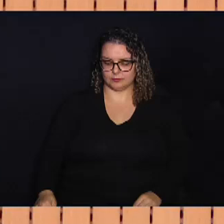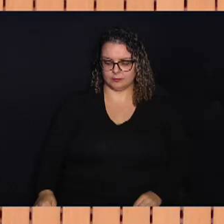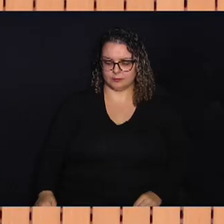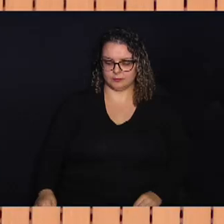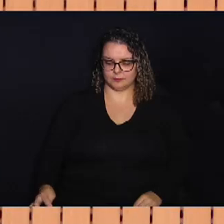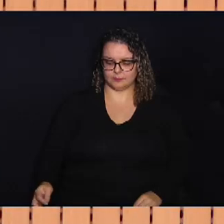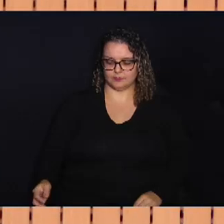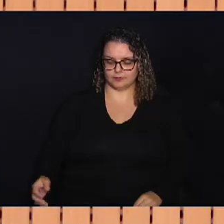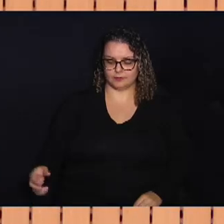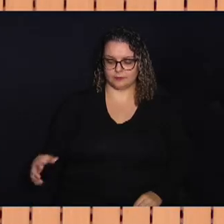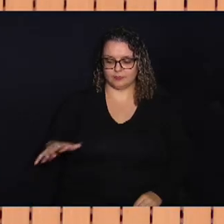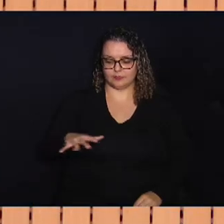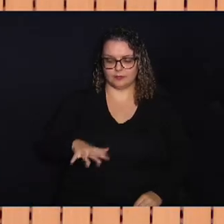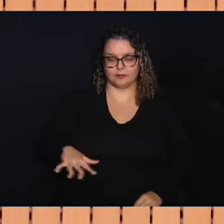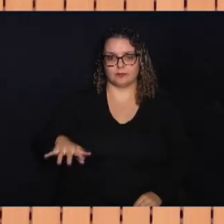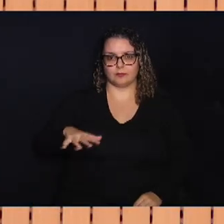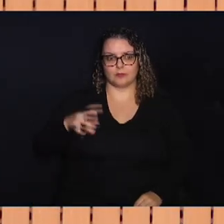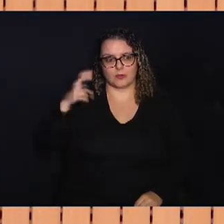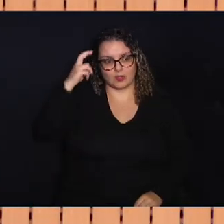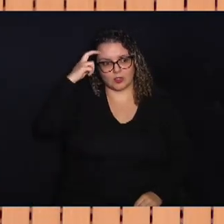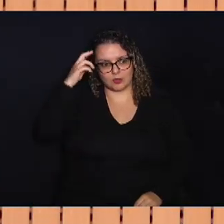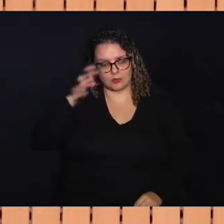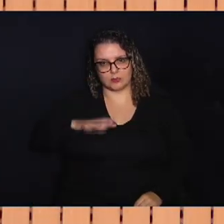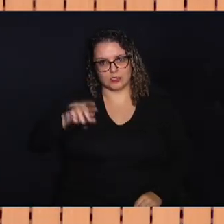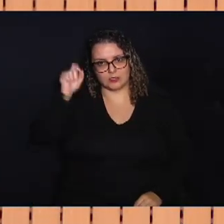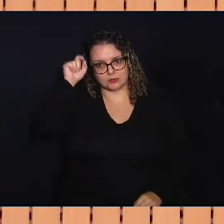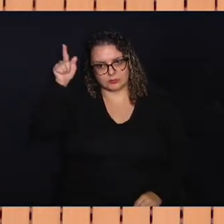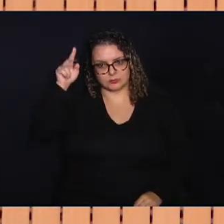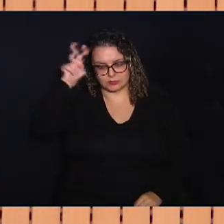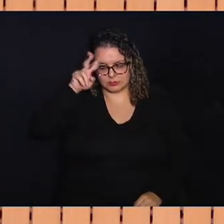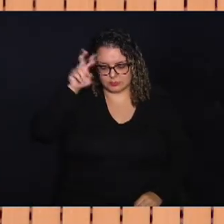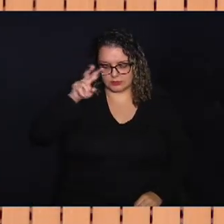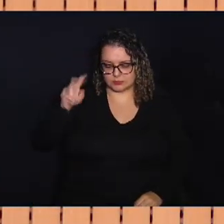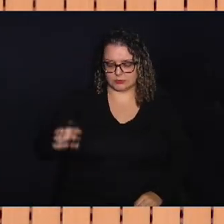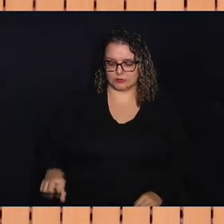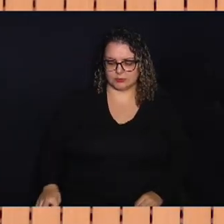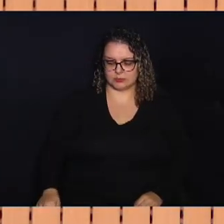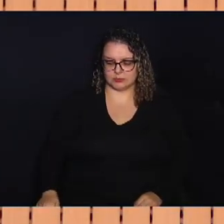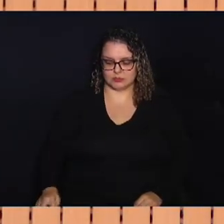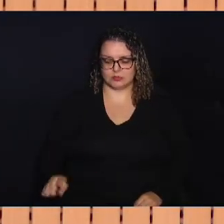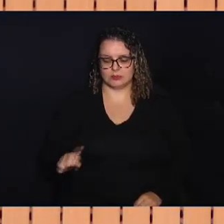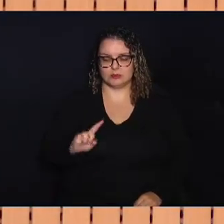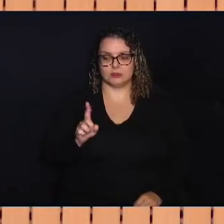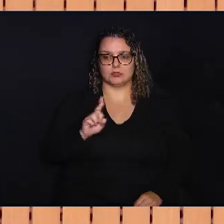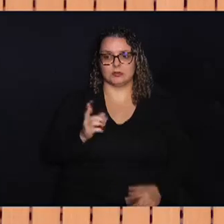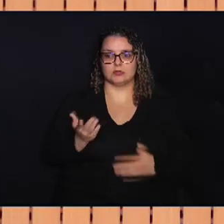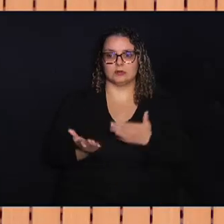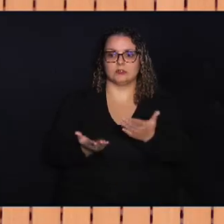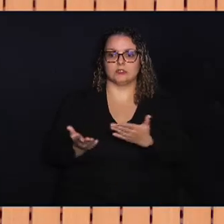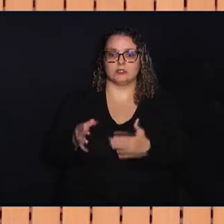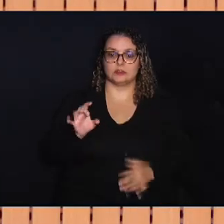da própria questão cultural, da história, que não deve ser tratada só no campo das disciplinas